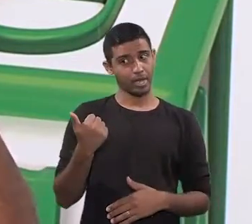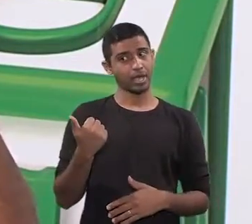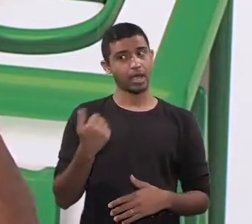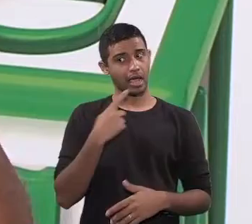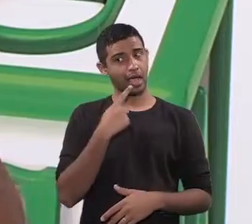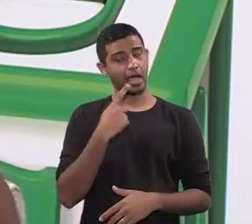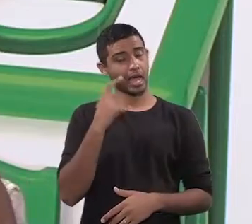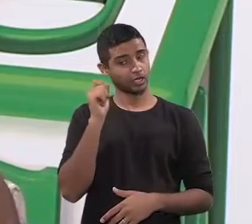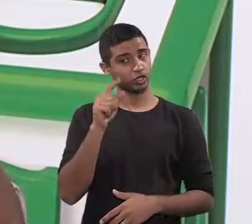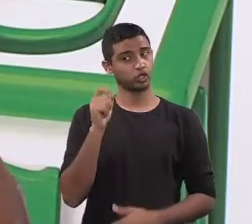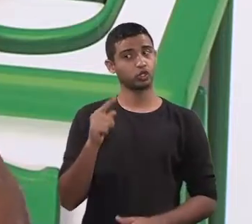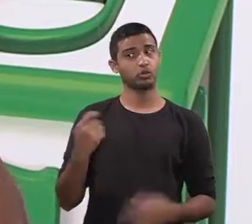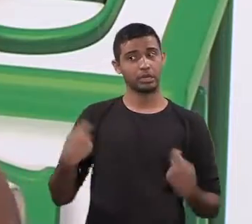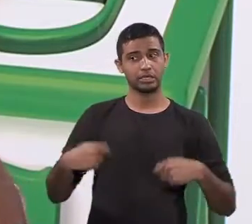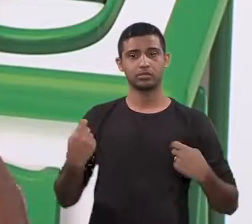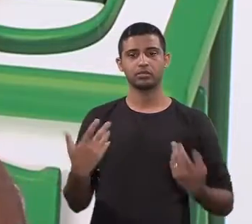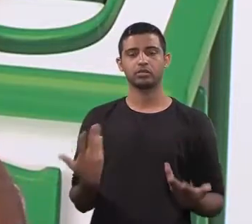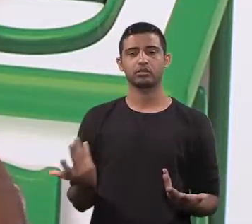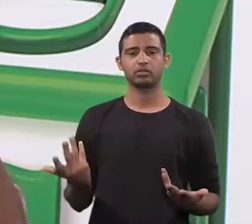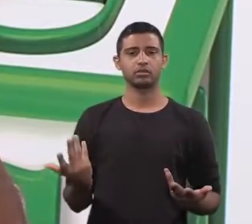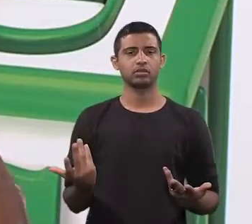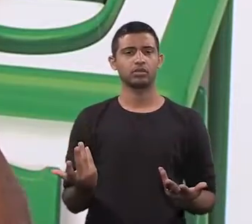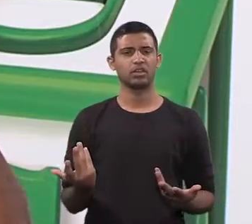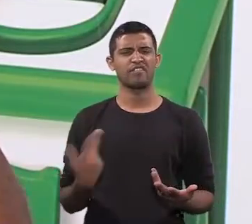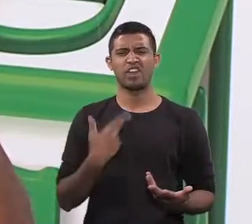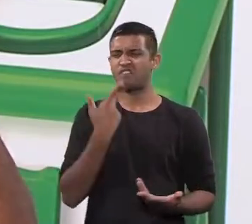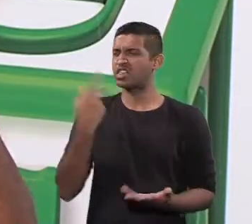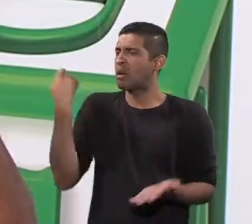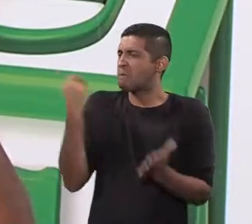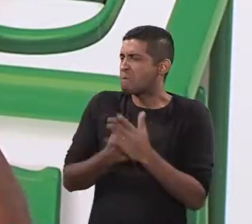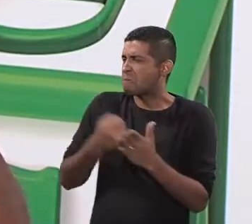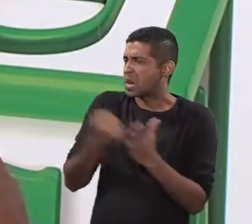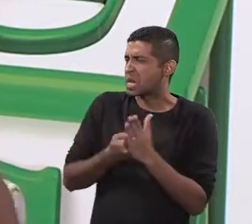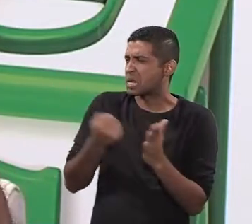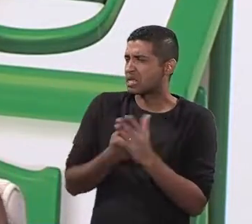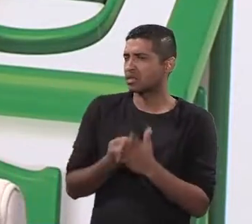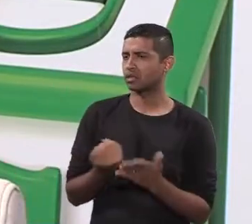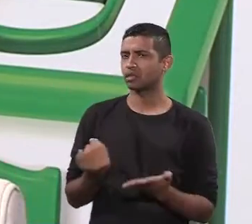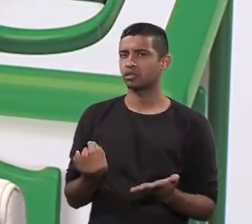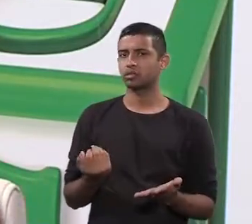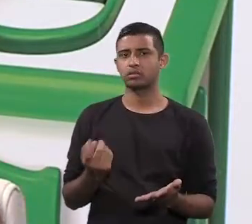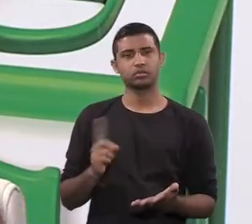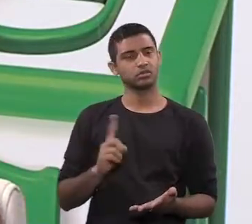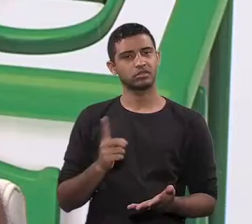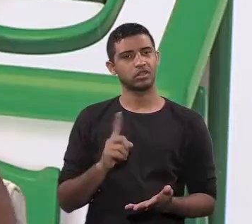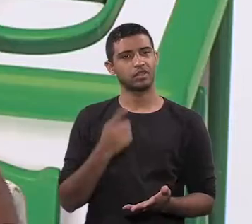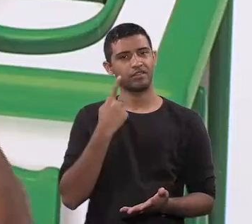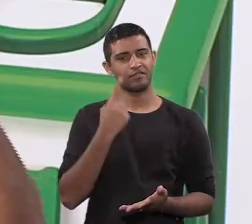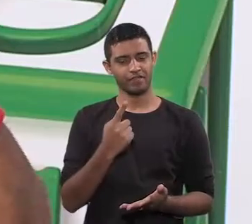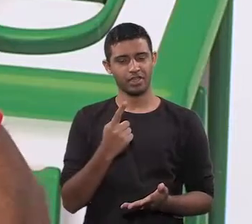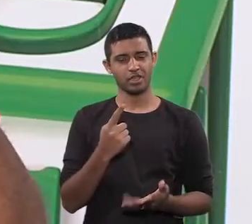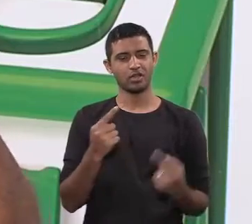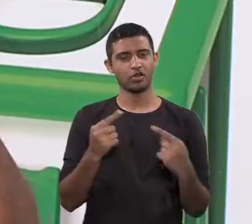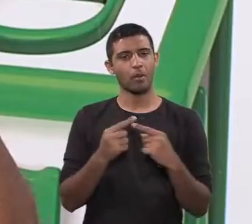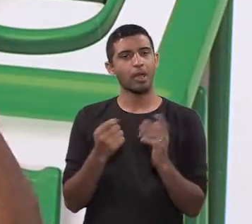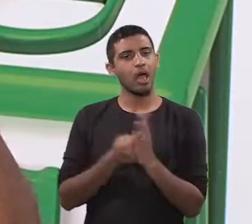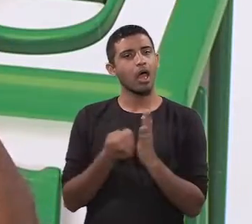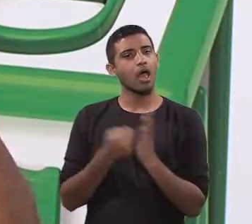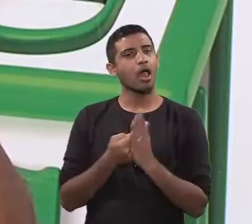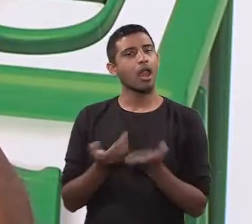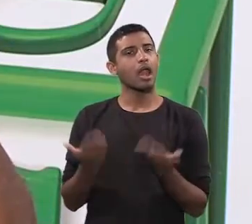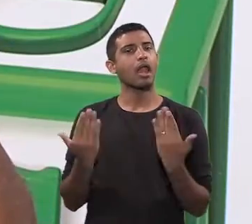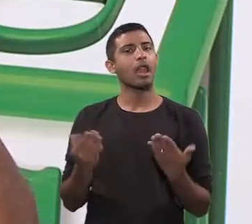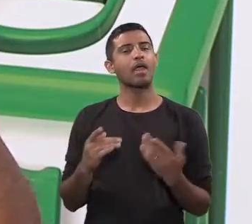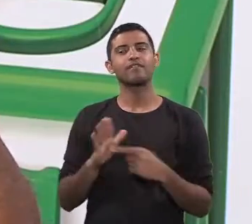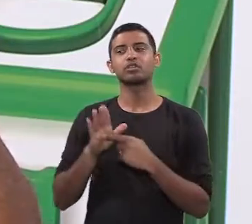azul, uma melhor nota. Não é porque você tem que ter aquela nota para jogar, é porque isso vai ser uma cobrança para que você tenha